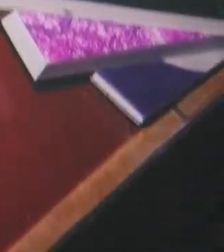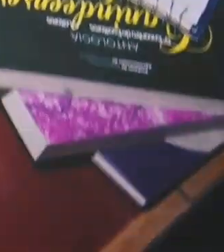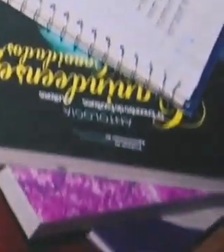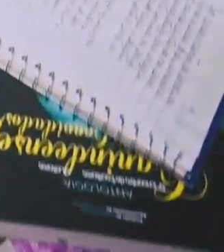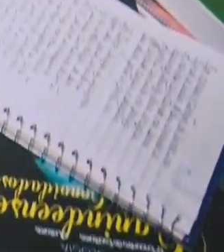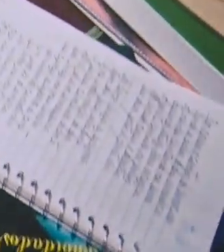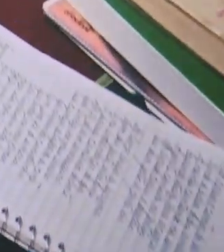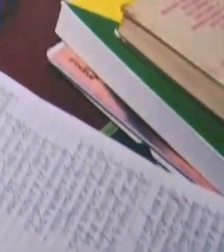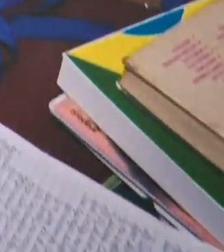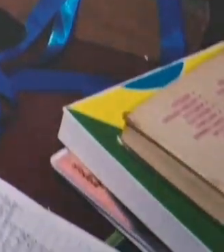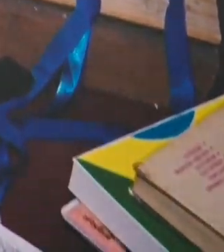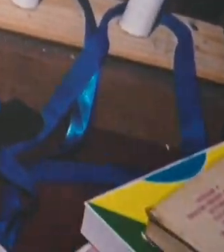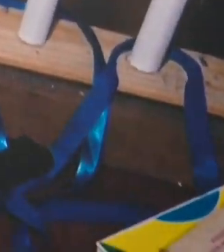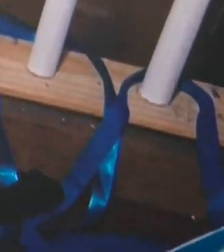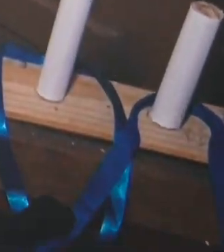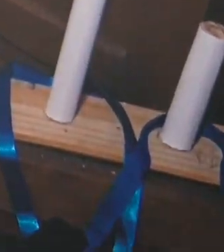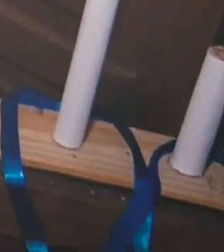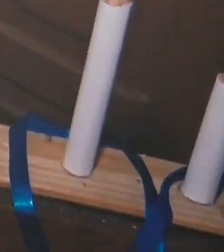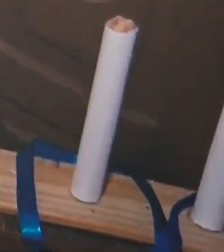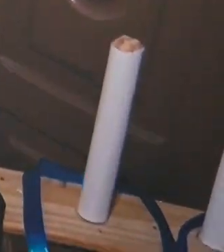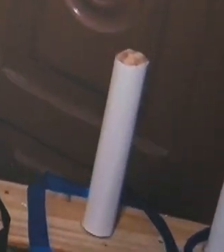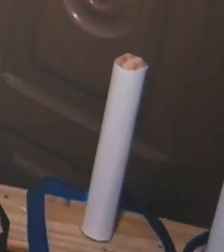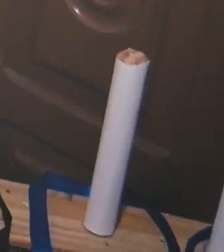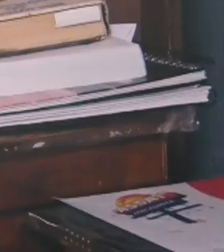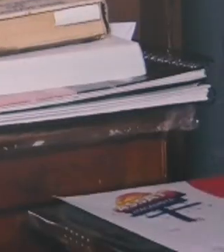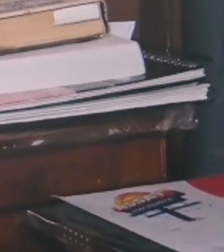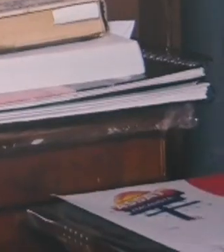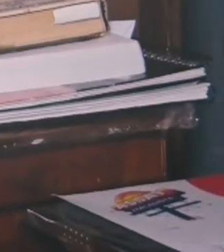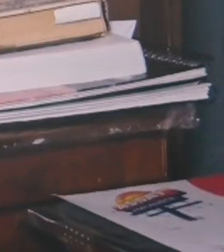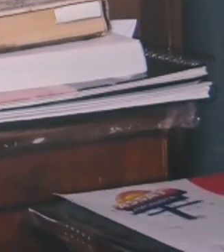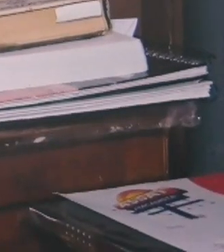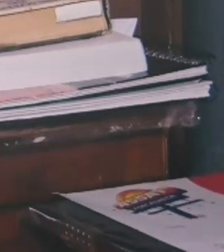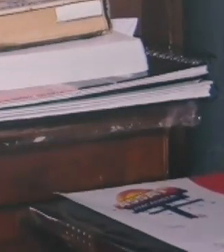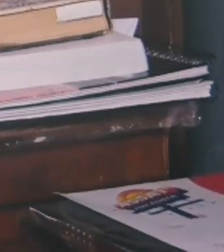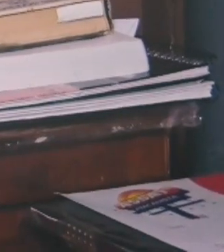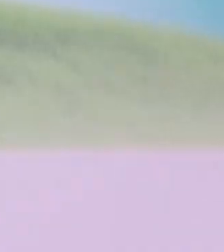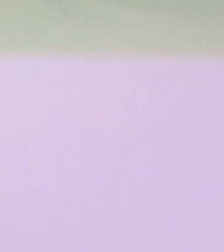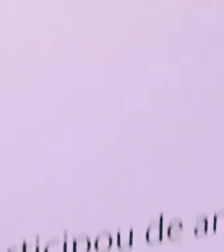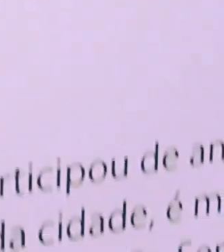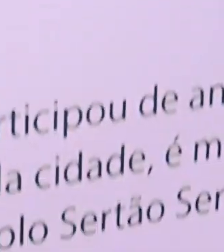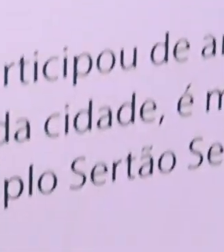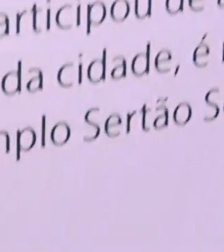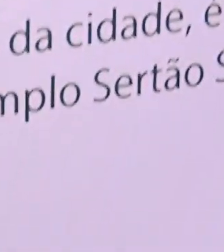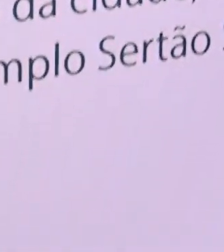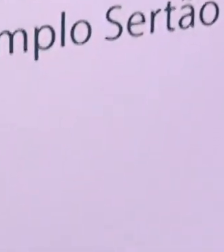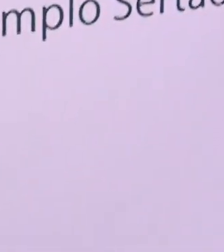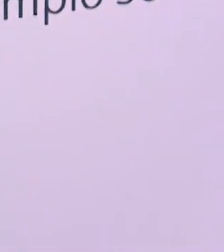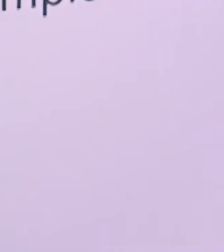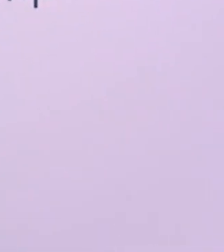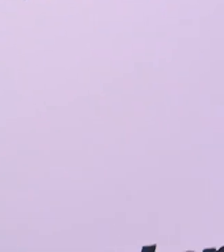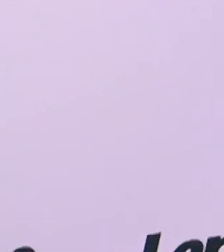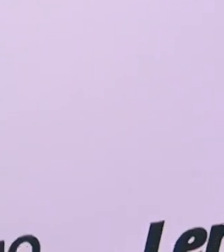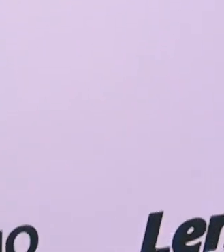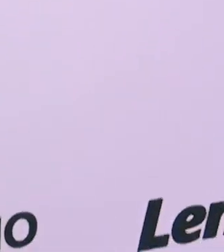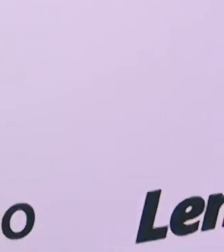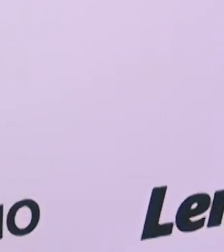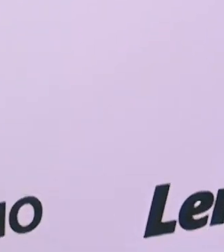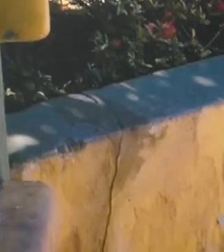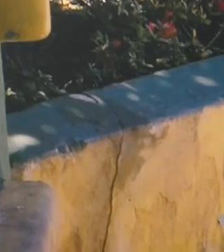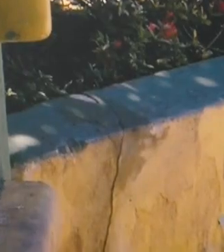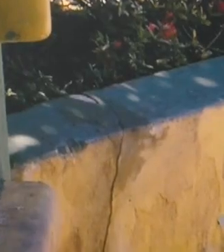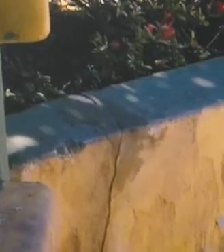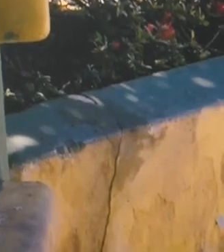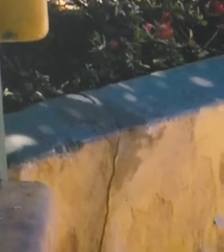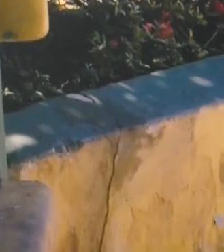Mas ele também é escritor e cordelista, faz parte da Academia Literária do Amplo Sertão Sergipano e se prepara para